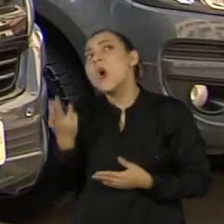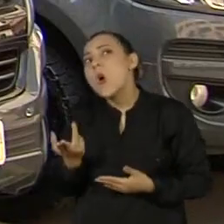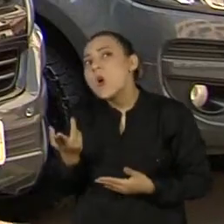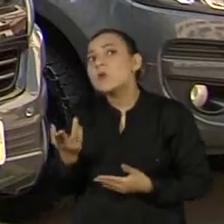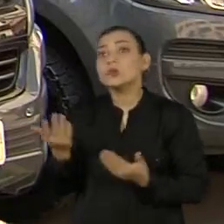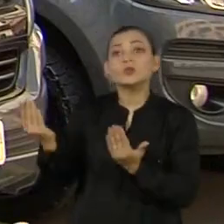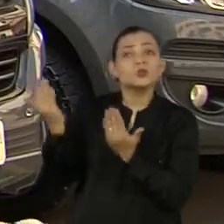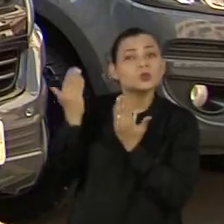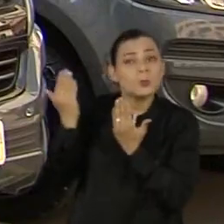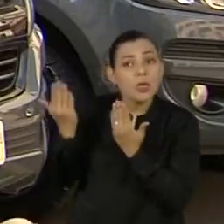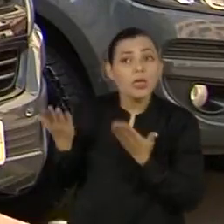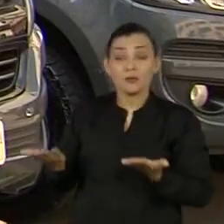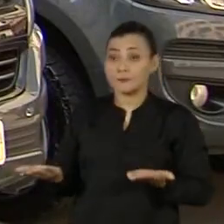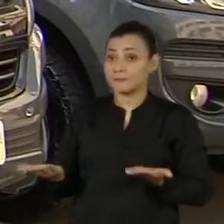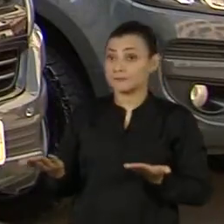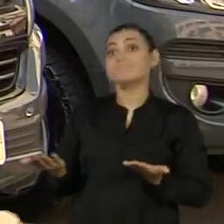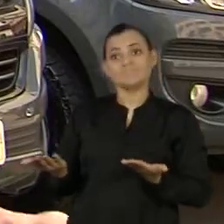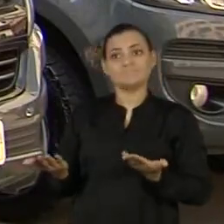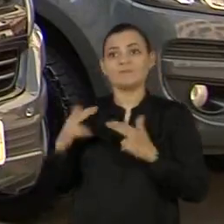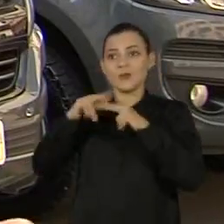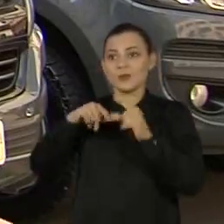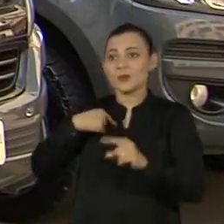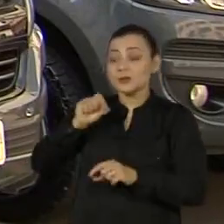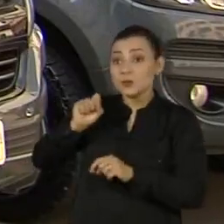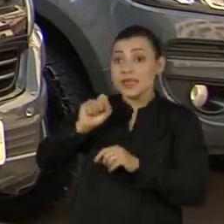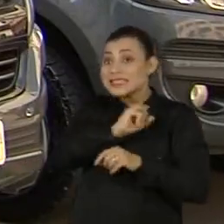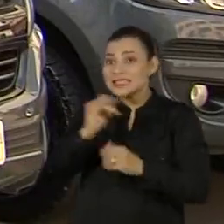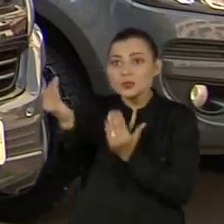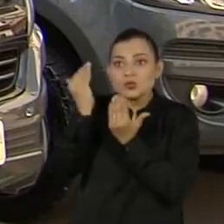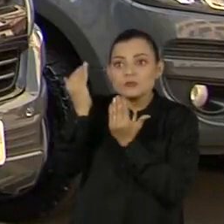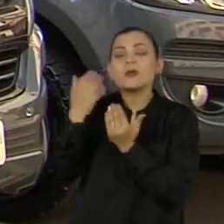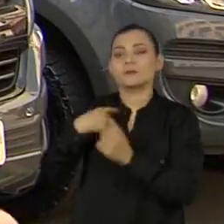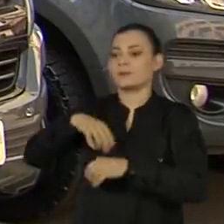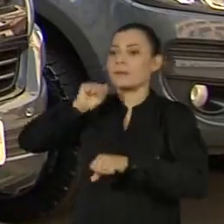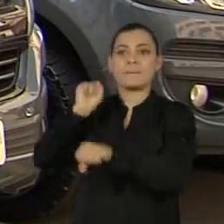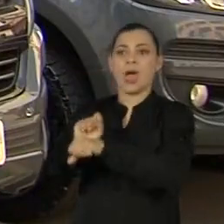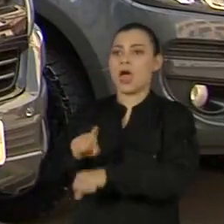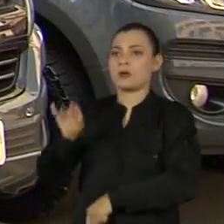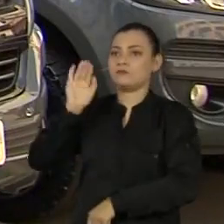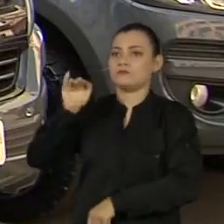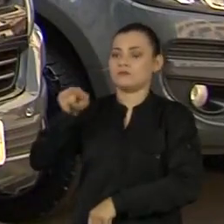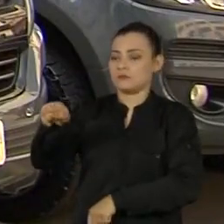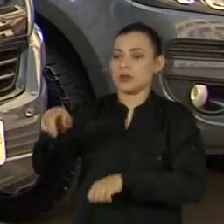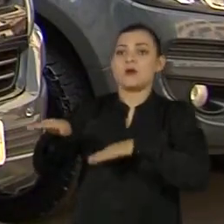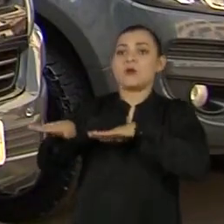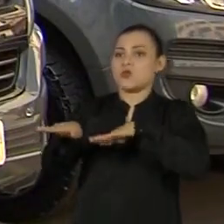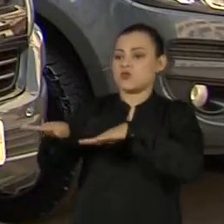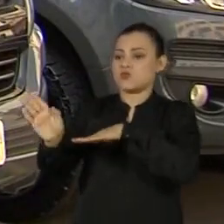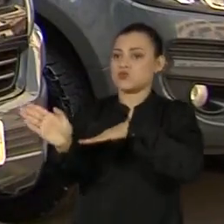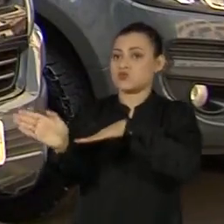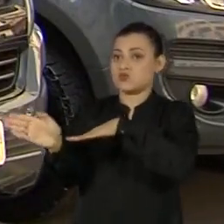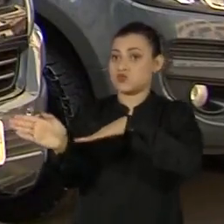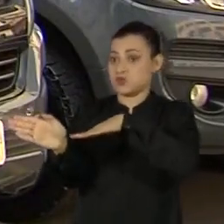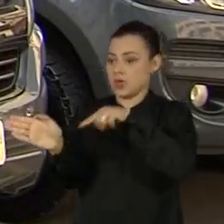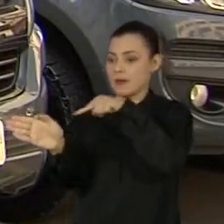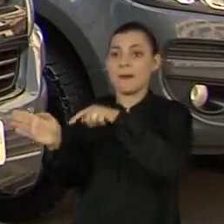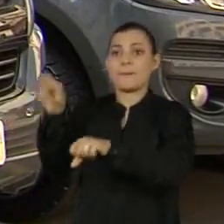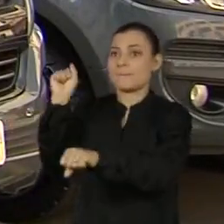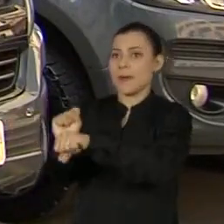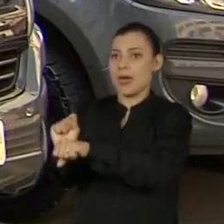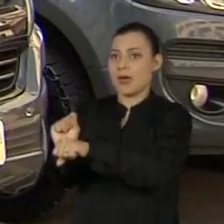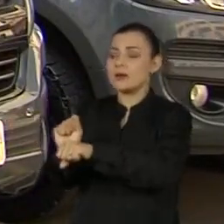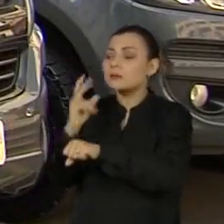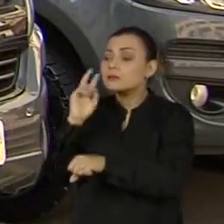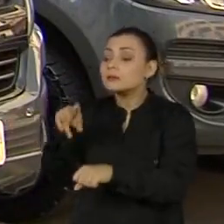um suspeito. Aí então eles fariam a parada e a revista dessa pessoa, diferente do que acontece hoje, que eles têm que parar todas